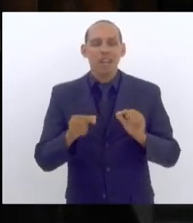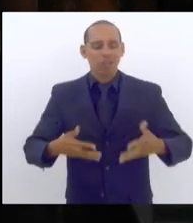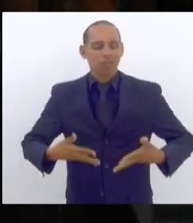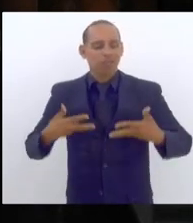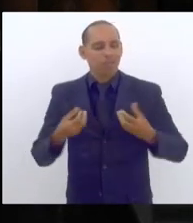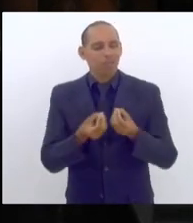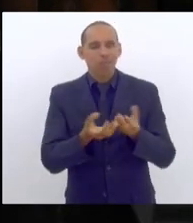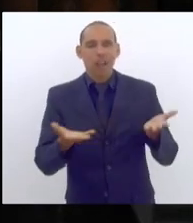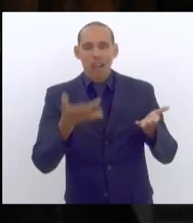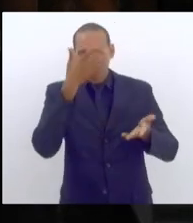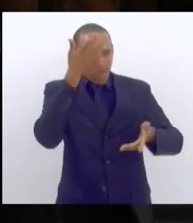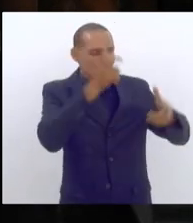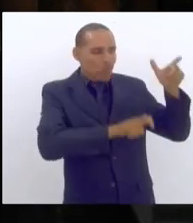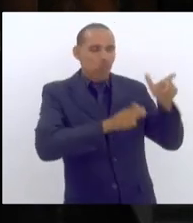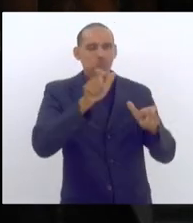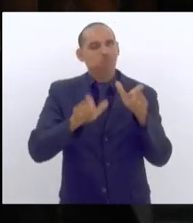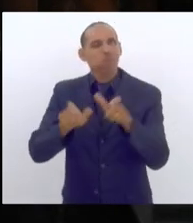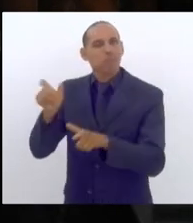às pessoas.